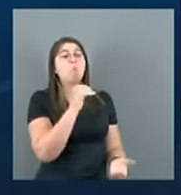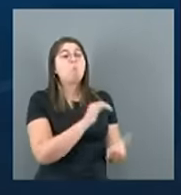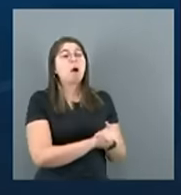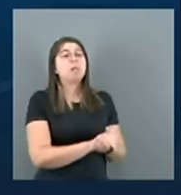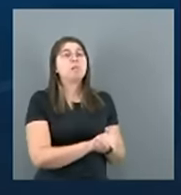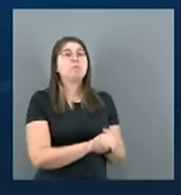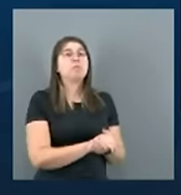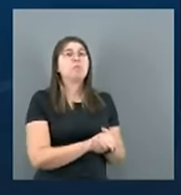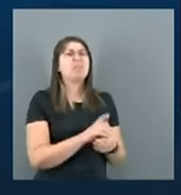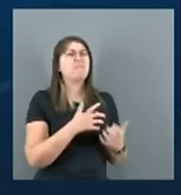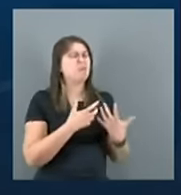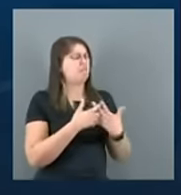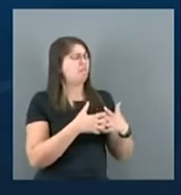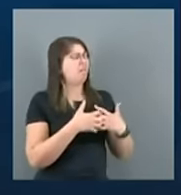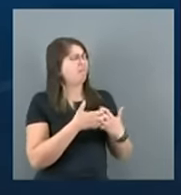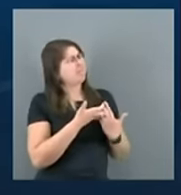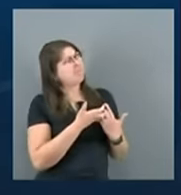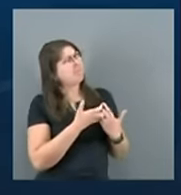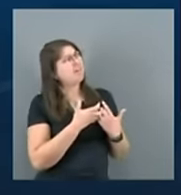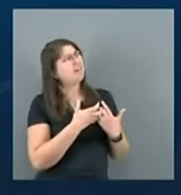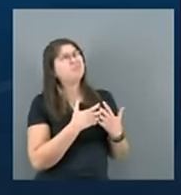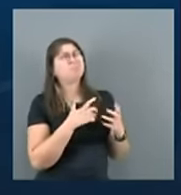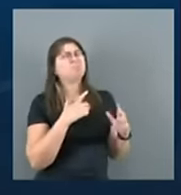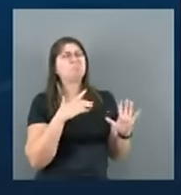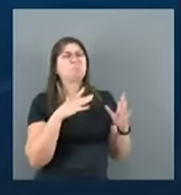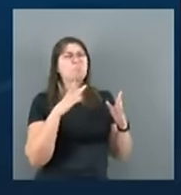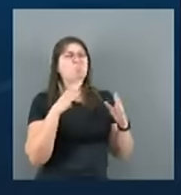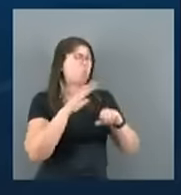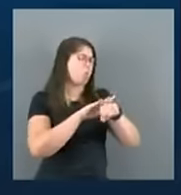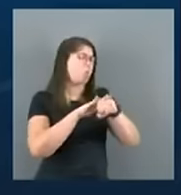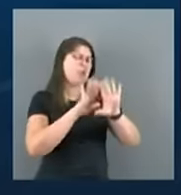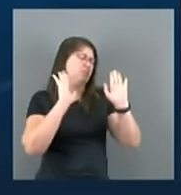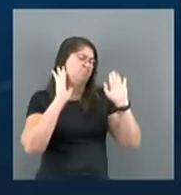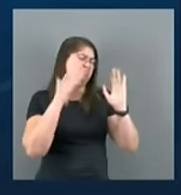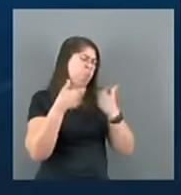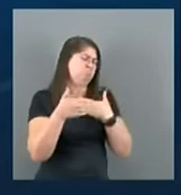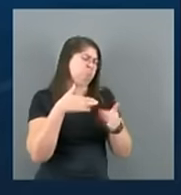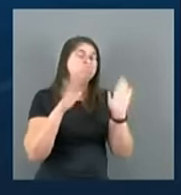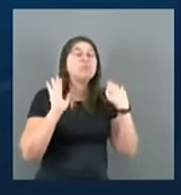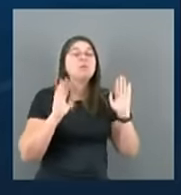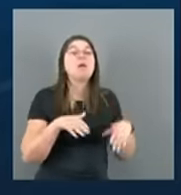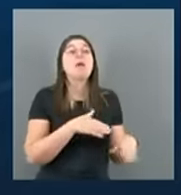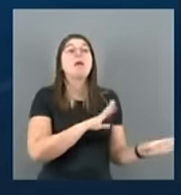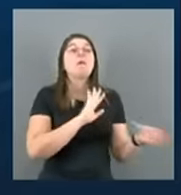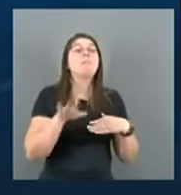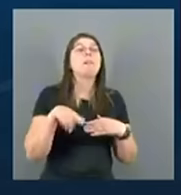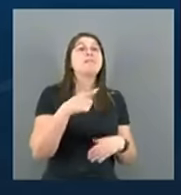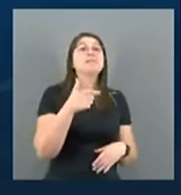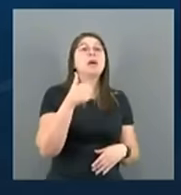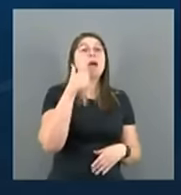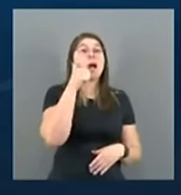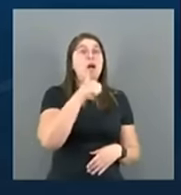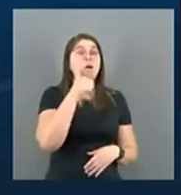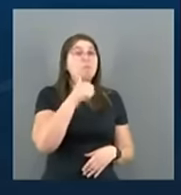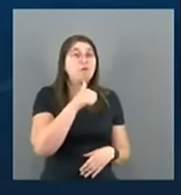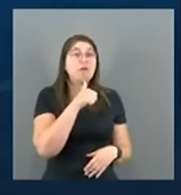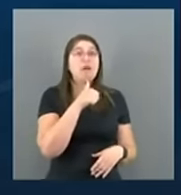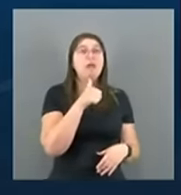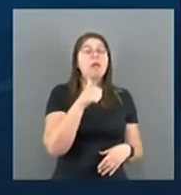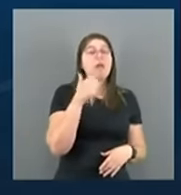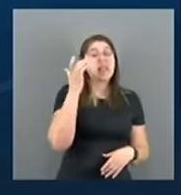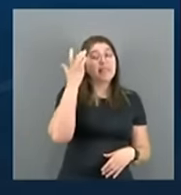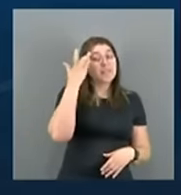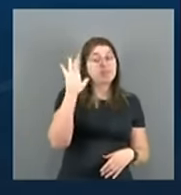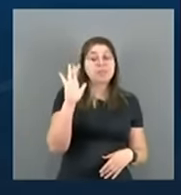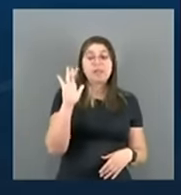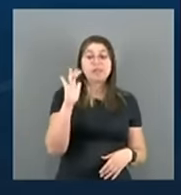infartou, não, sei lá o que ele teve, derrame, enfim. Santa Maria. E e a mulher não entende de futebol